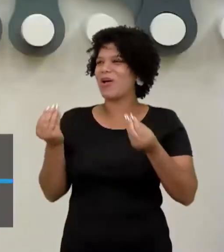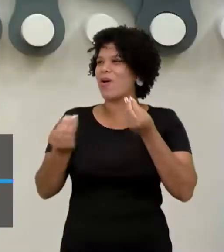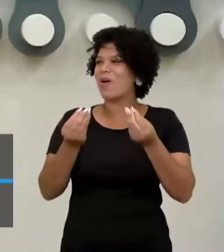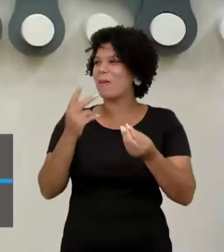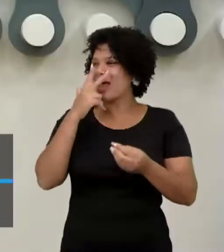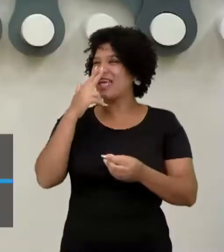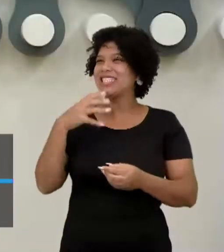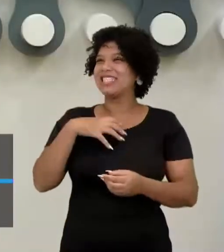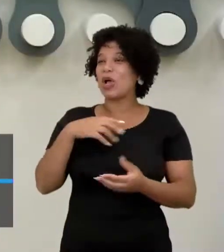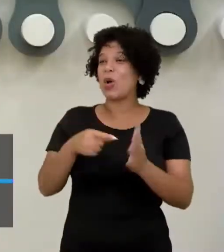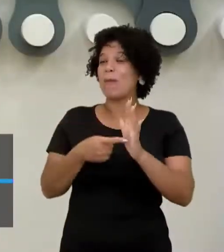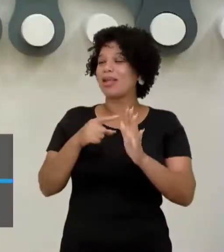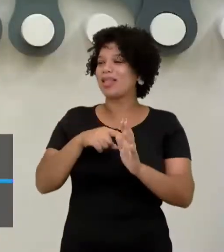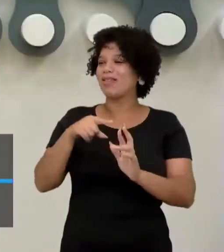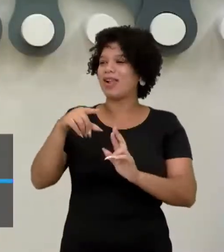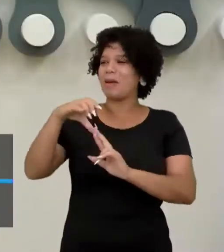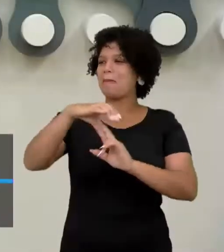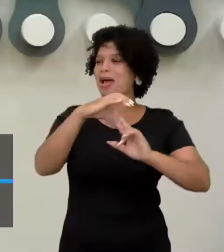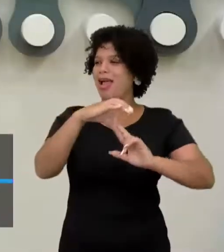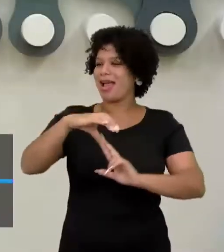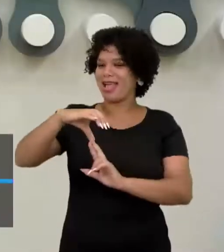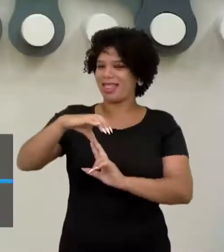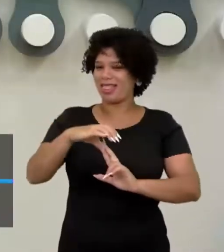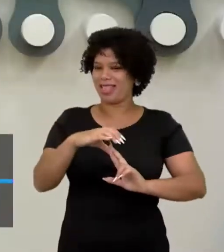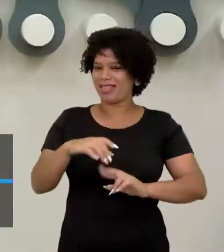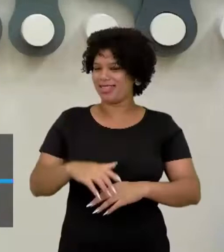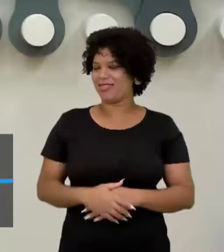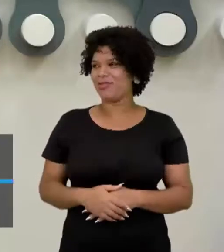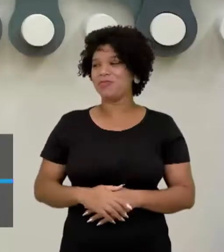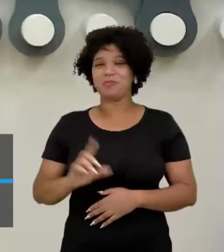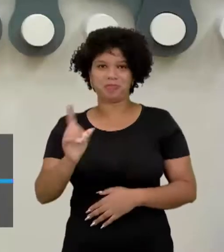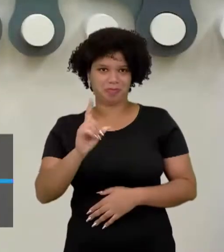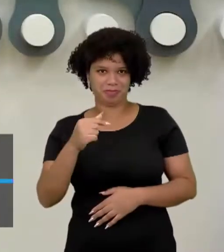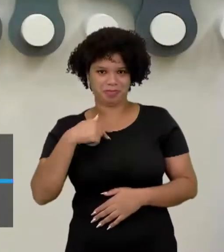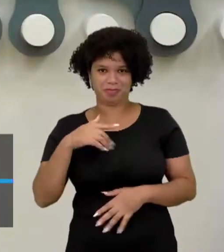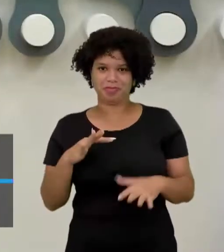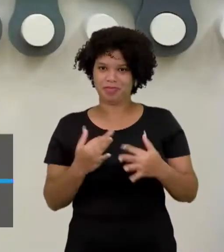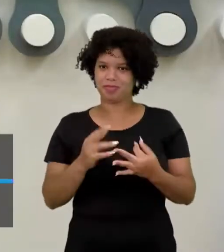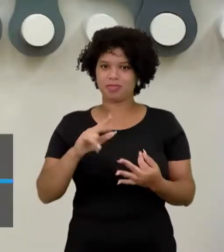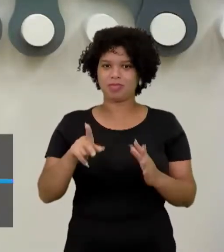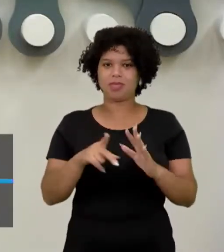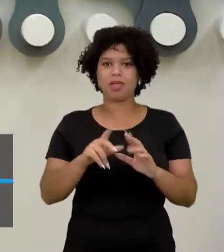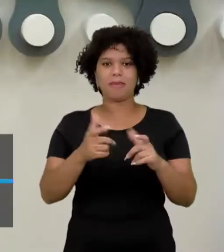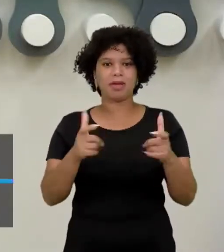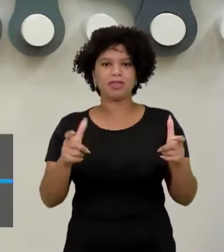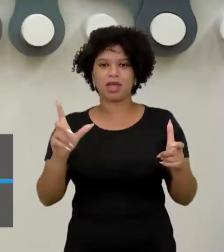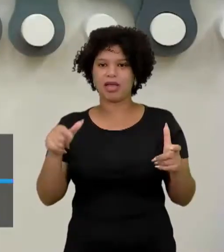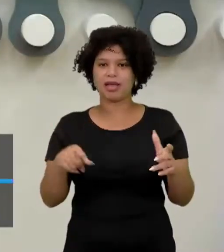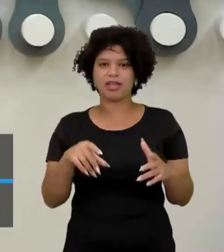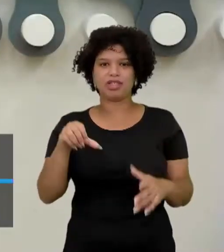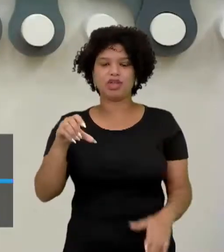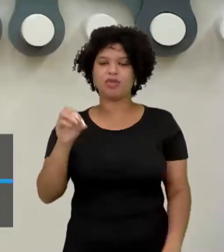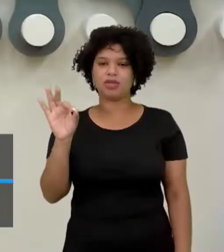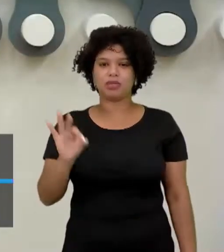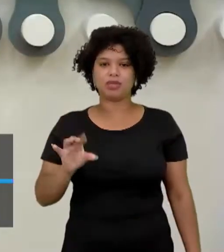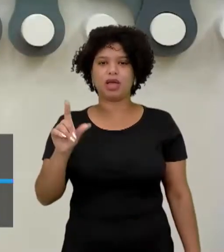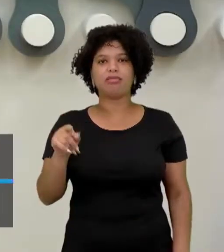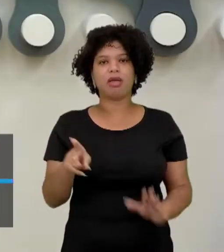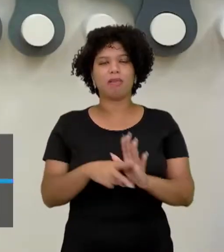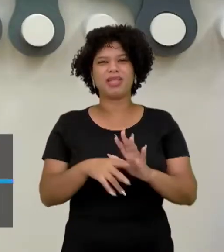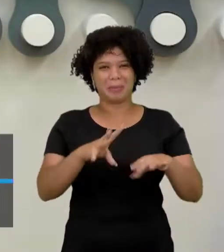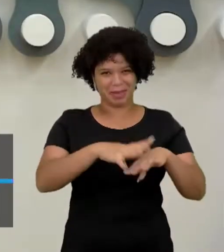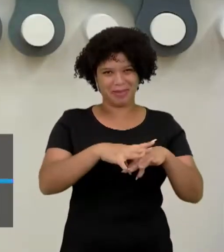esse? Na família não, minha família todo mundo é de exatas. Né? Minha família, 90% da minha família é de